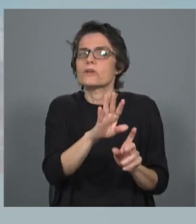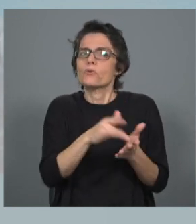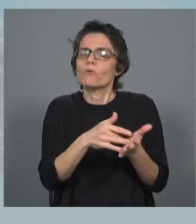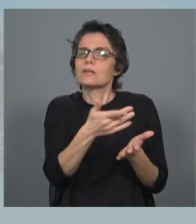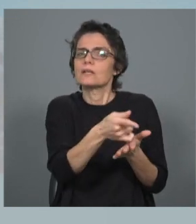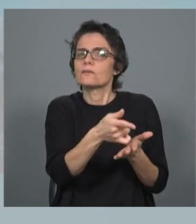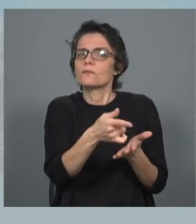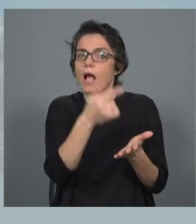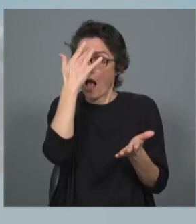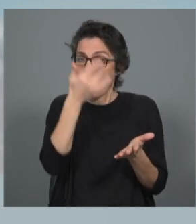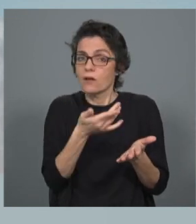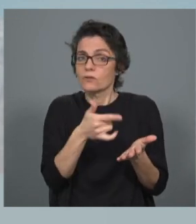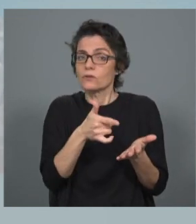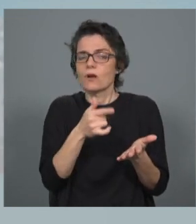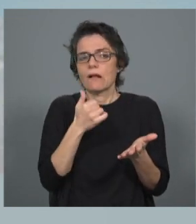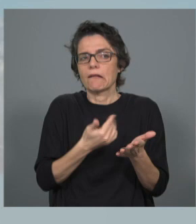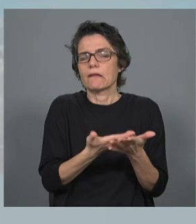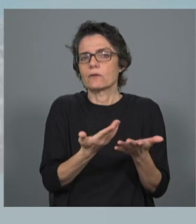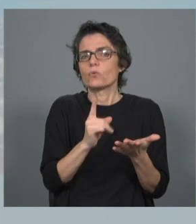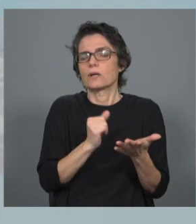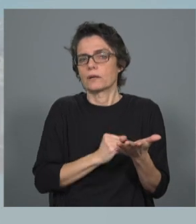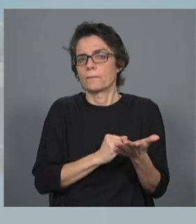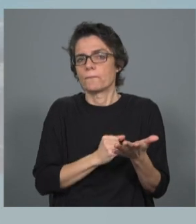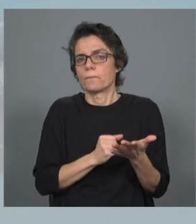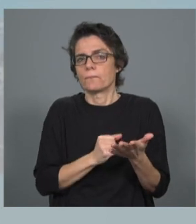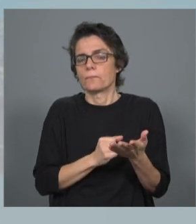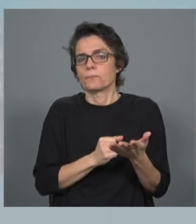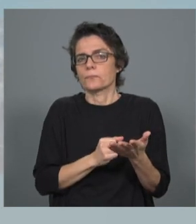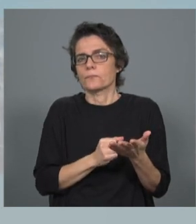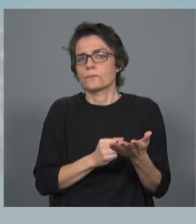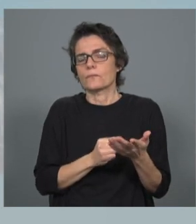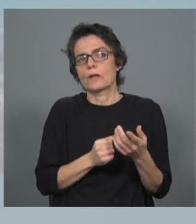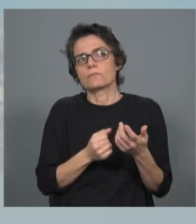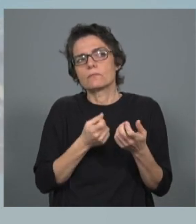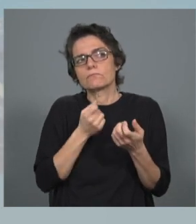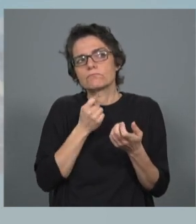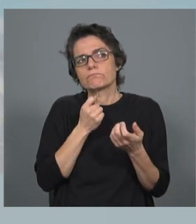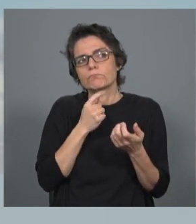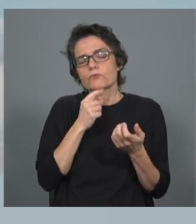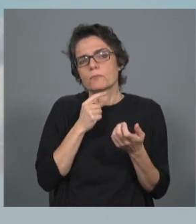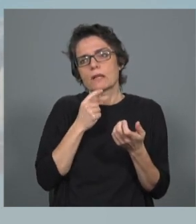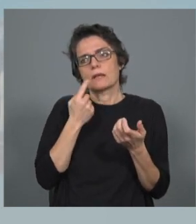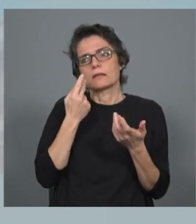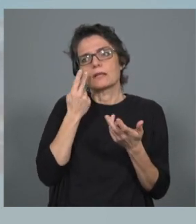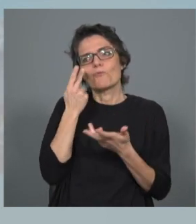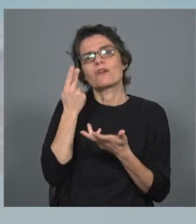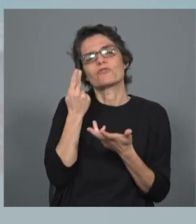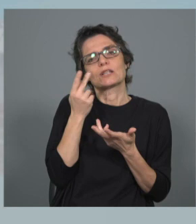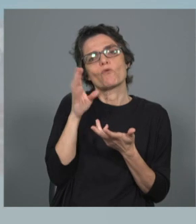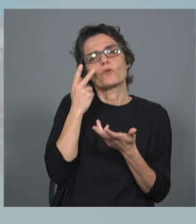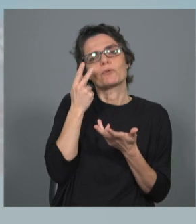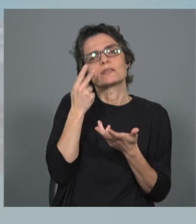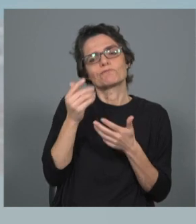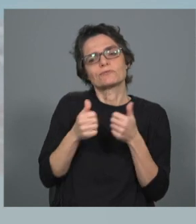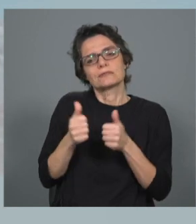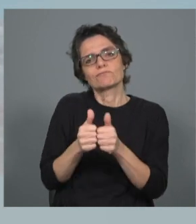possibilidade de veicular aquilo que é diria um modo de vida, que é a literatura. E a literatura,